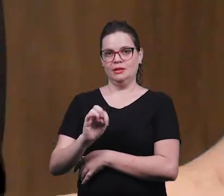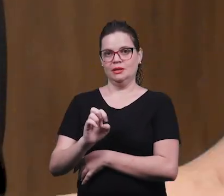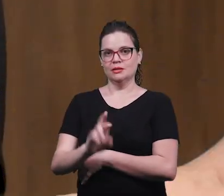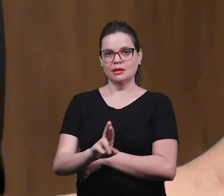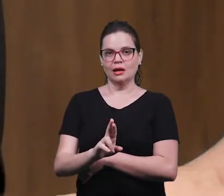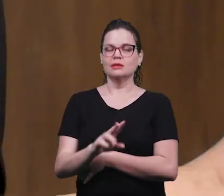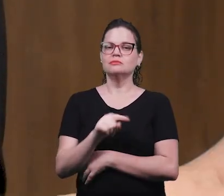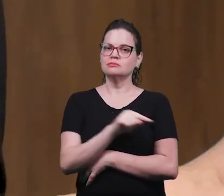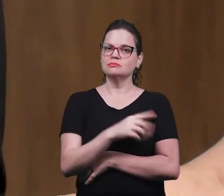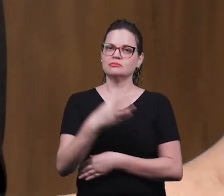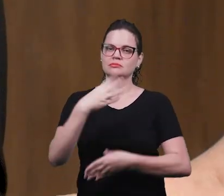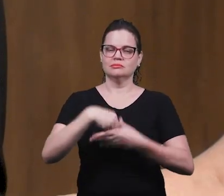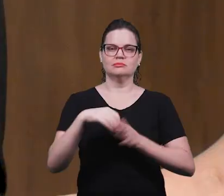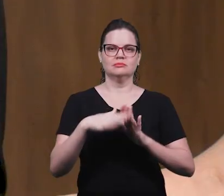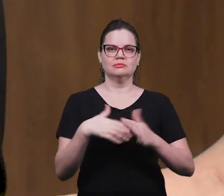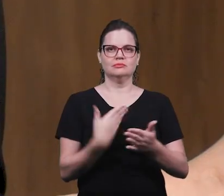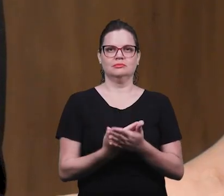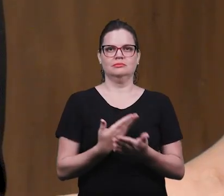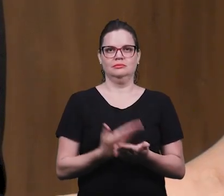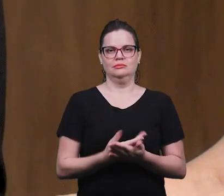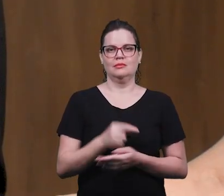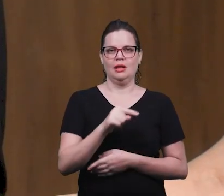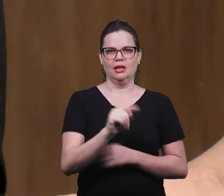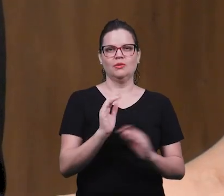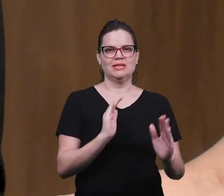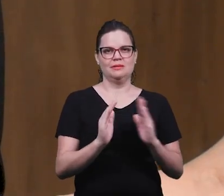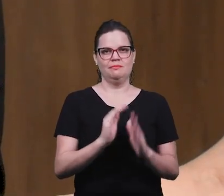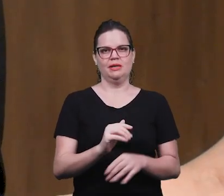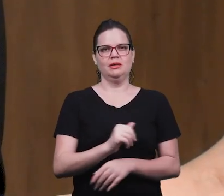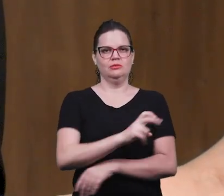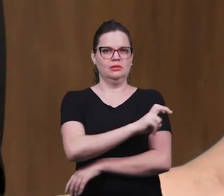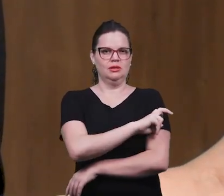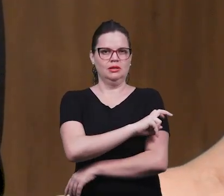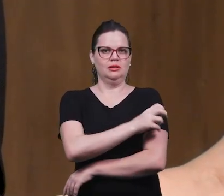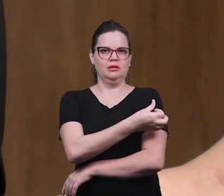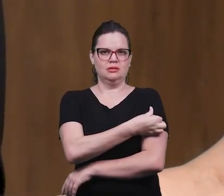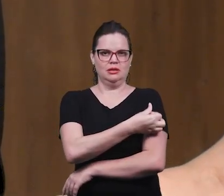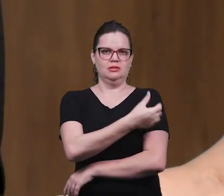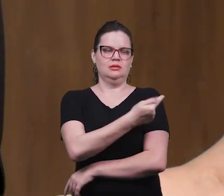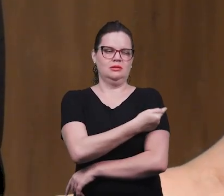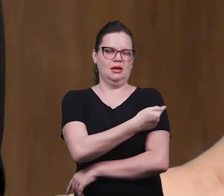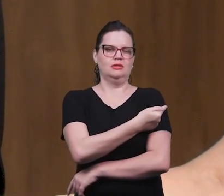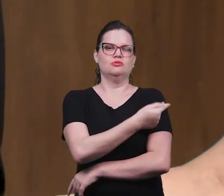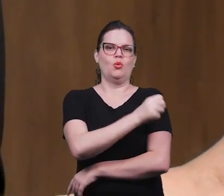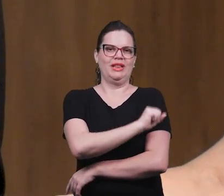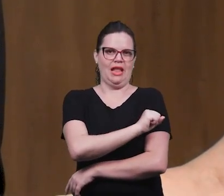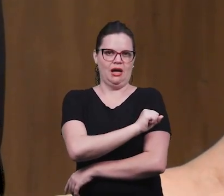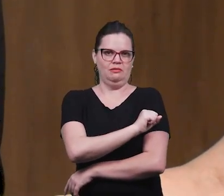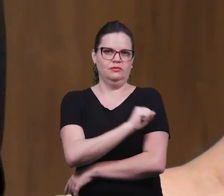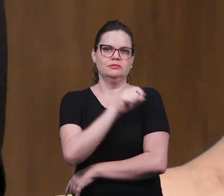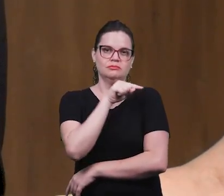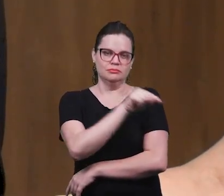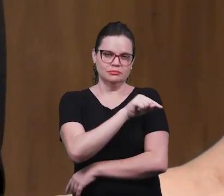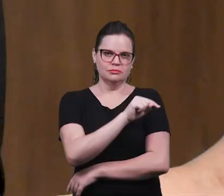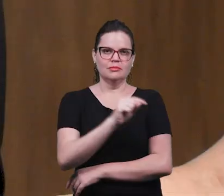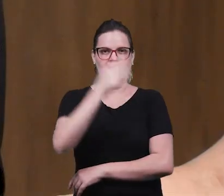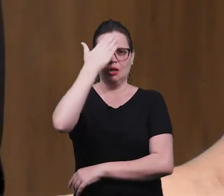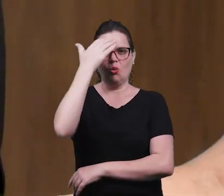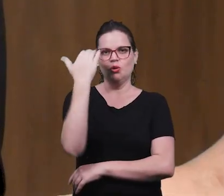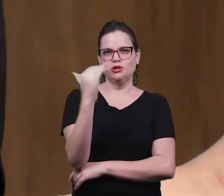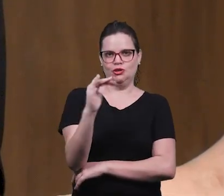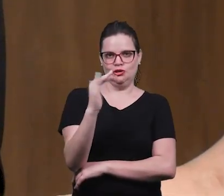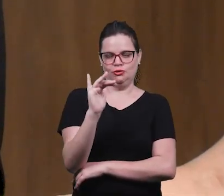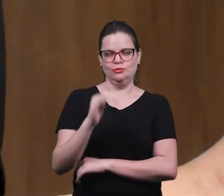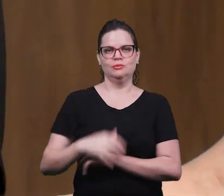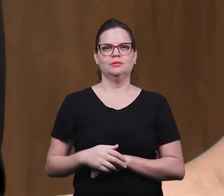época chamava de ginásio, então eu fiz o ginásio, né? 5ª série, 6ª série, eu fiz no Colégio Militar